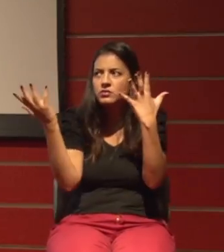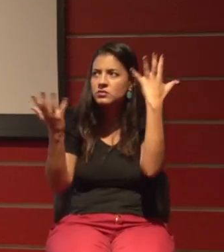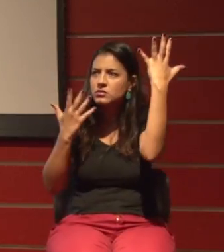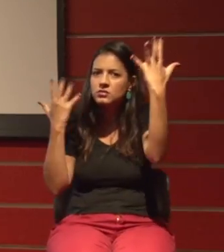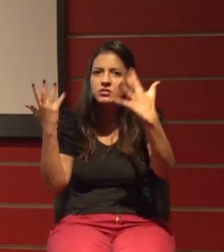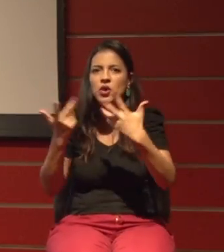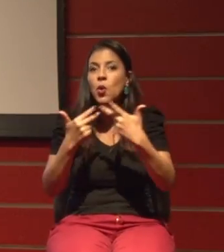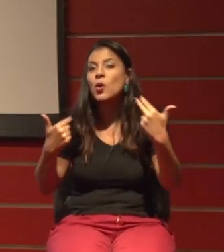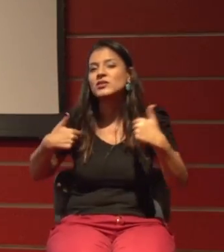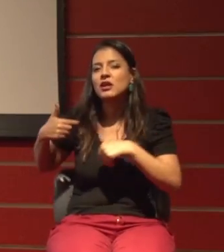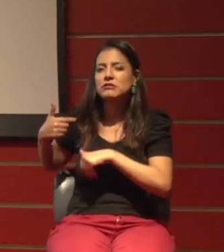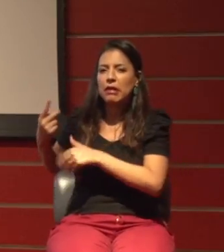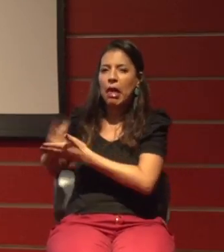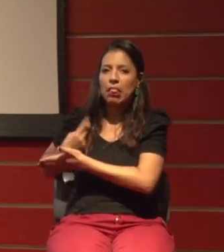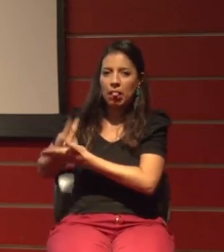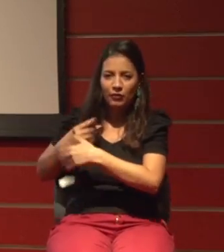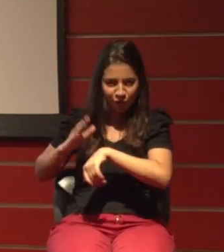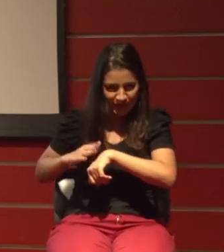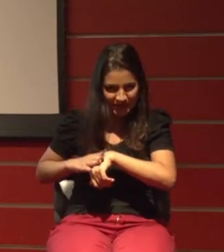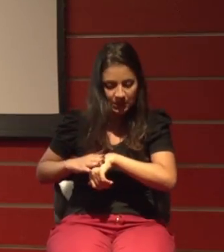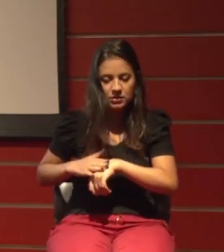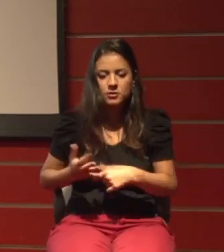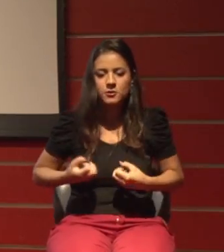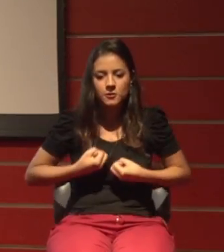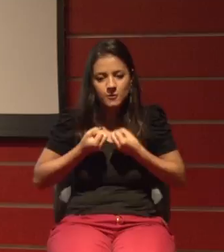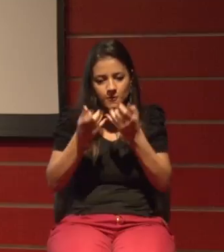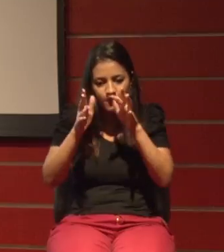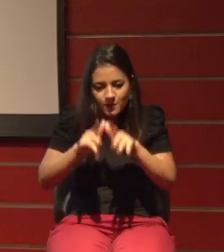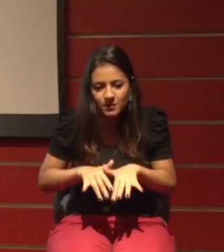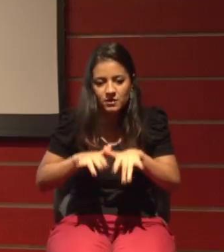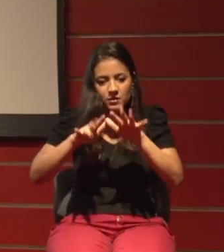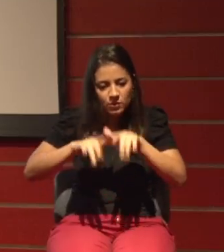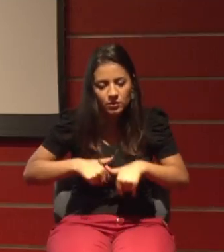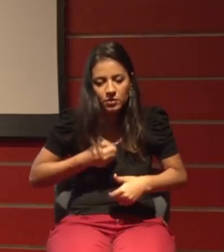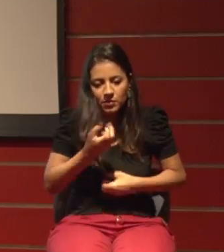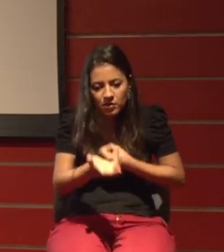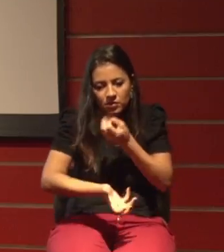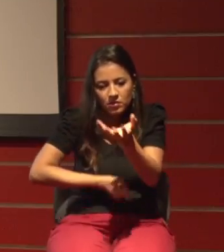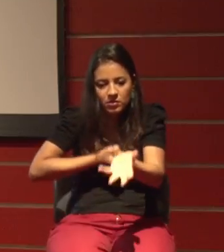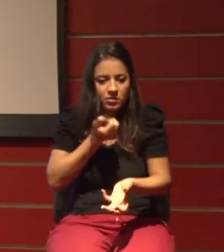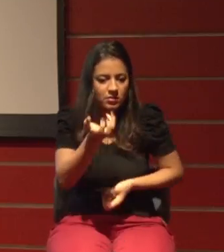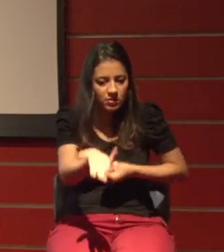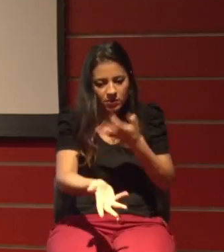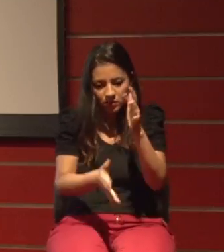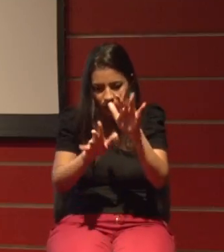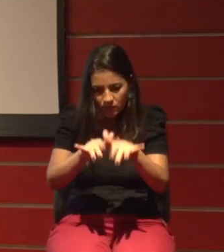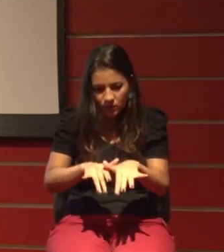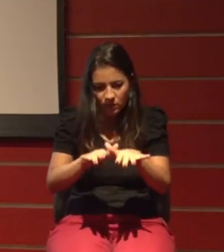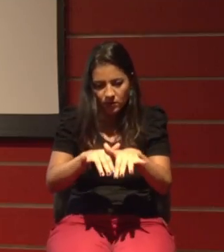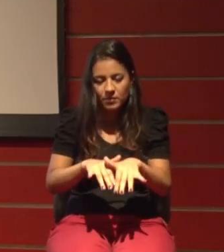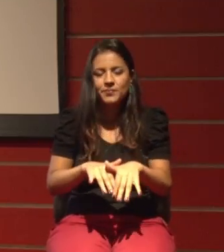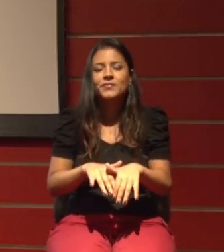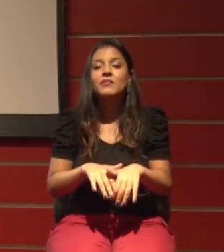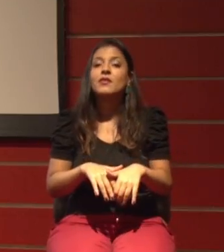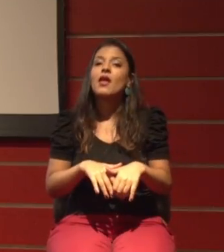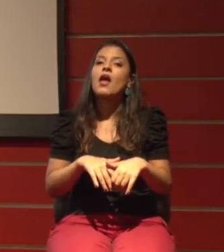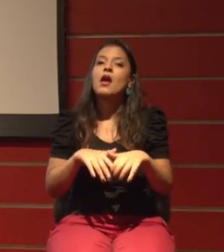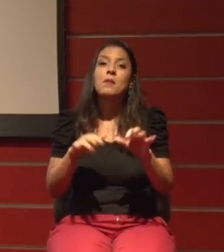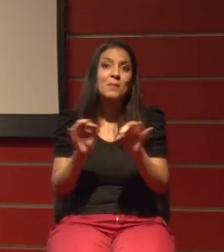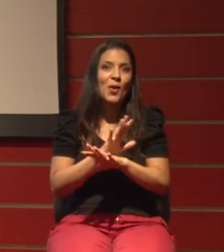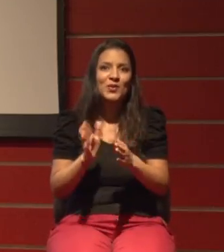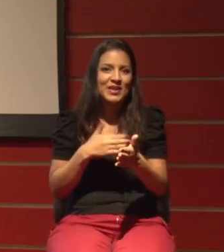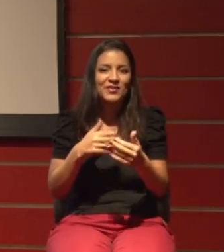besteiras que eu já fiz blá vem sempre alguém e diz para mim você tá es você escreveu sobre mim aqui né você tá falando sobre